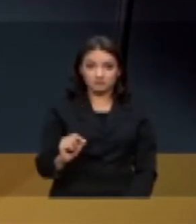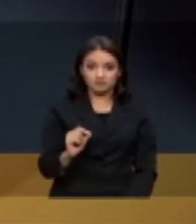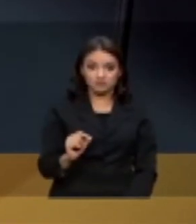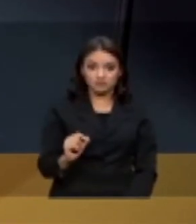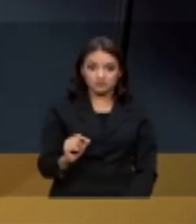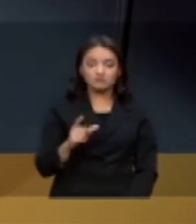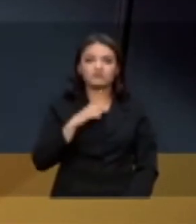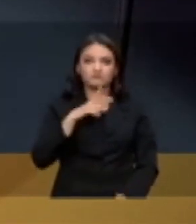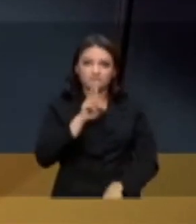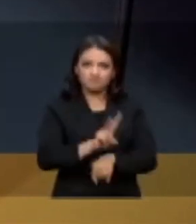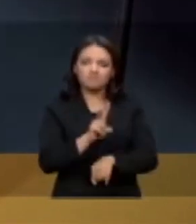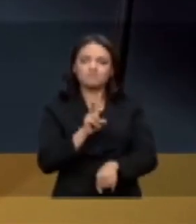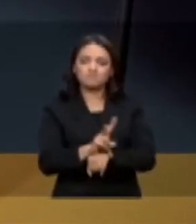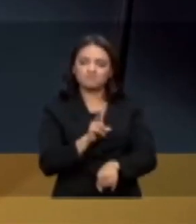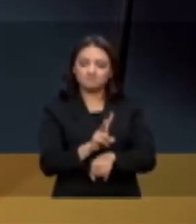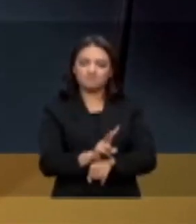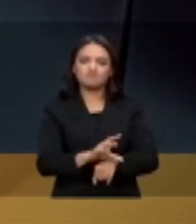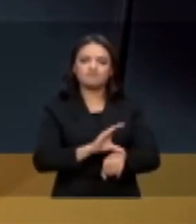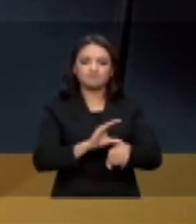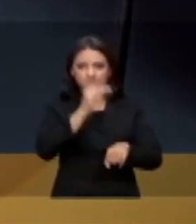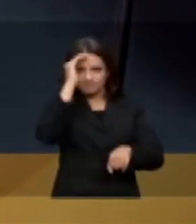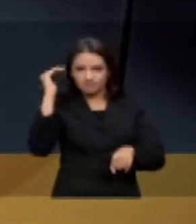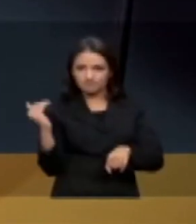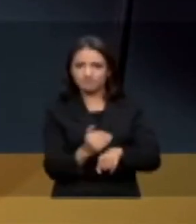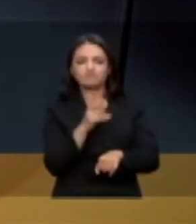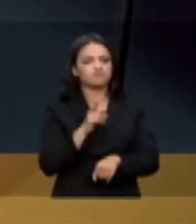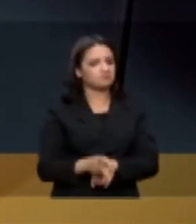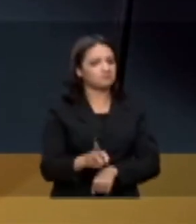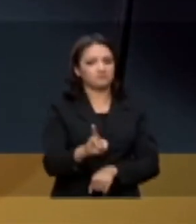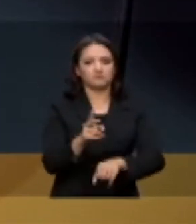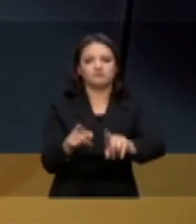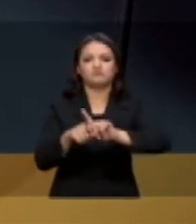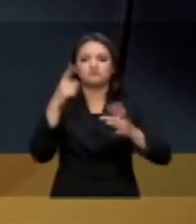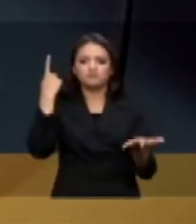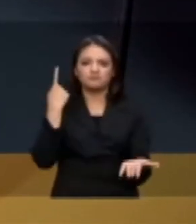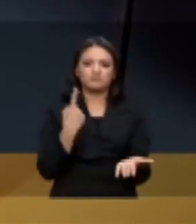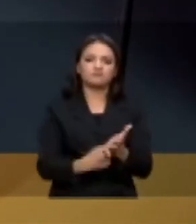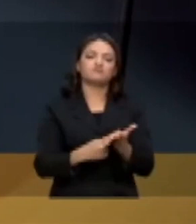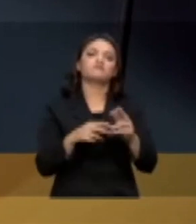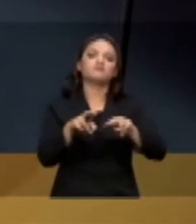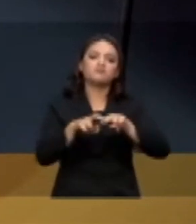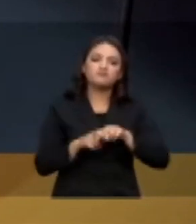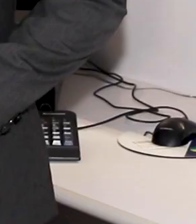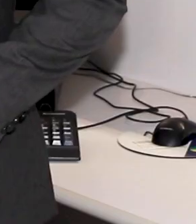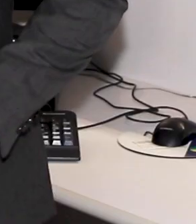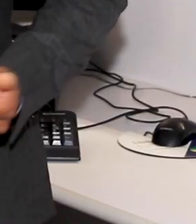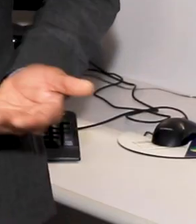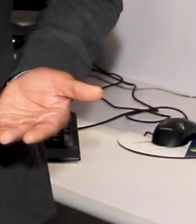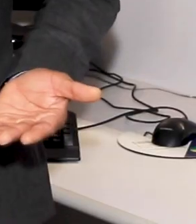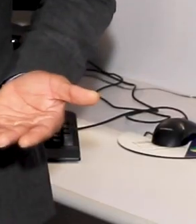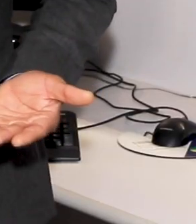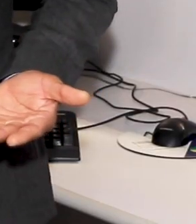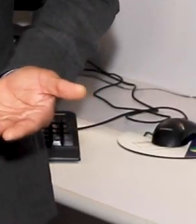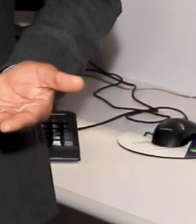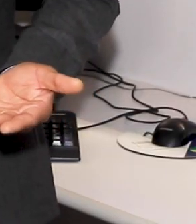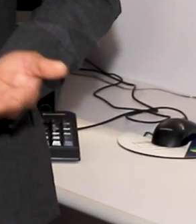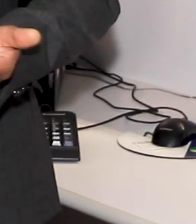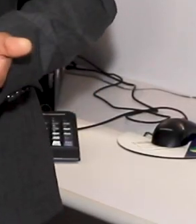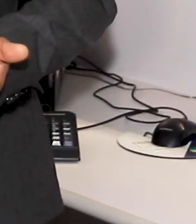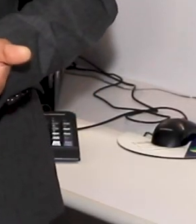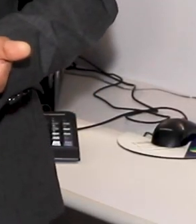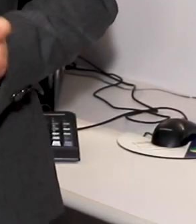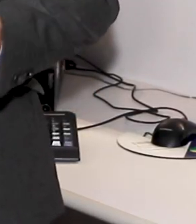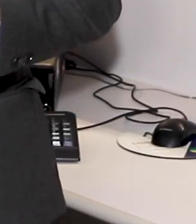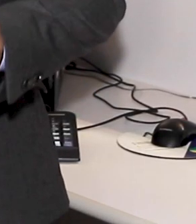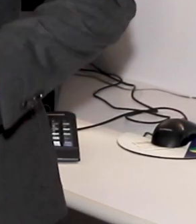são mais sejam reformadas um pau maior pacificação social haja o conseguiu na